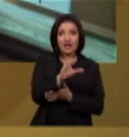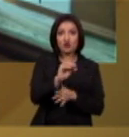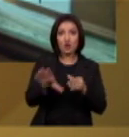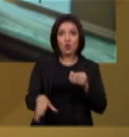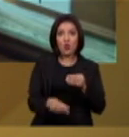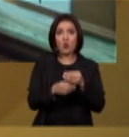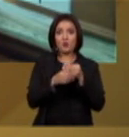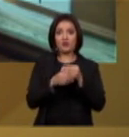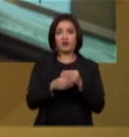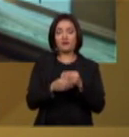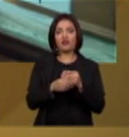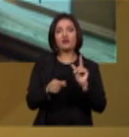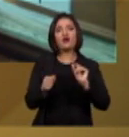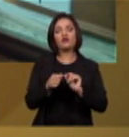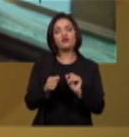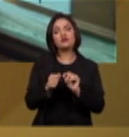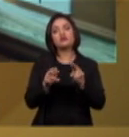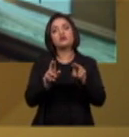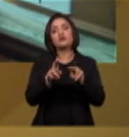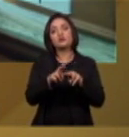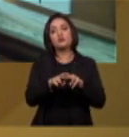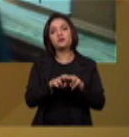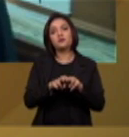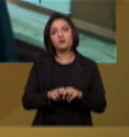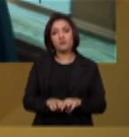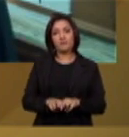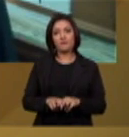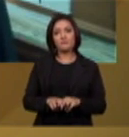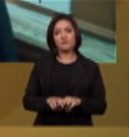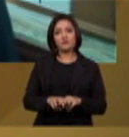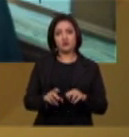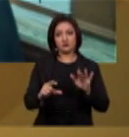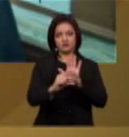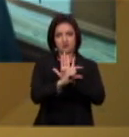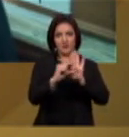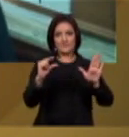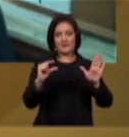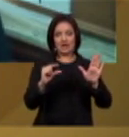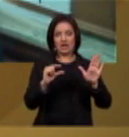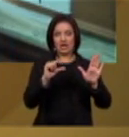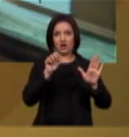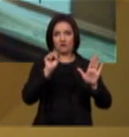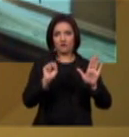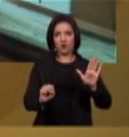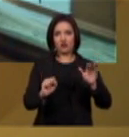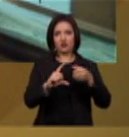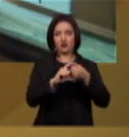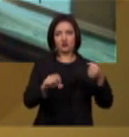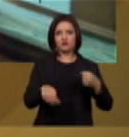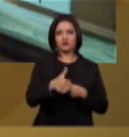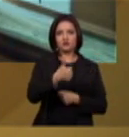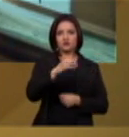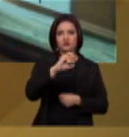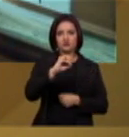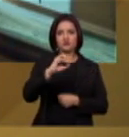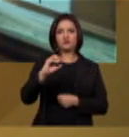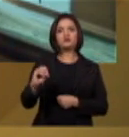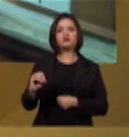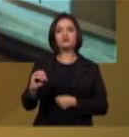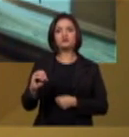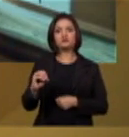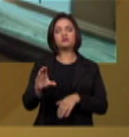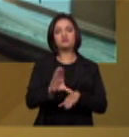o fazendo mediante o hoje parágrafo 8º do artigo 100